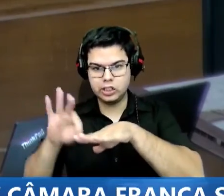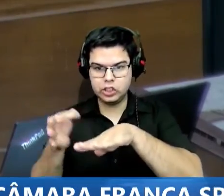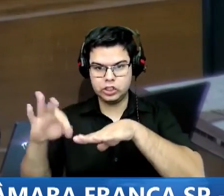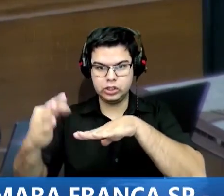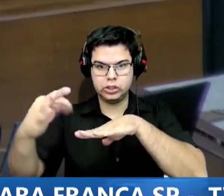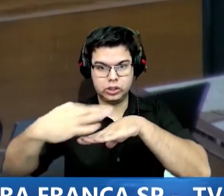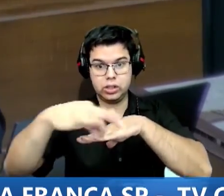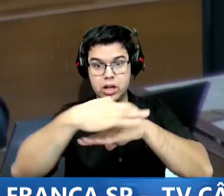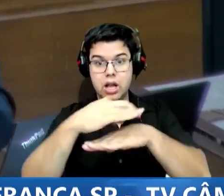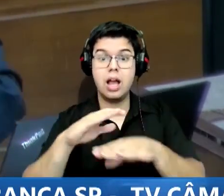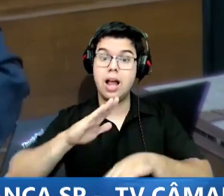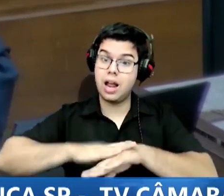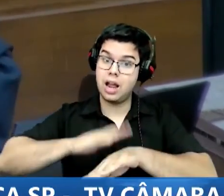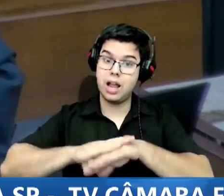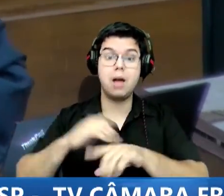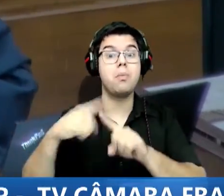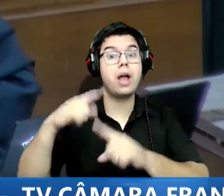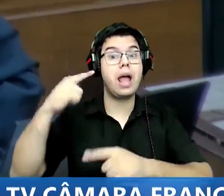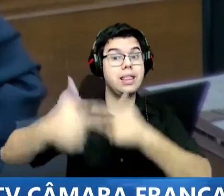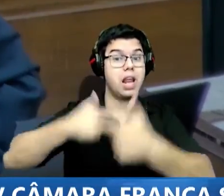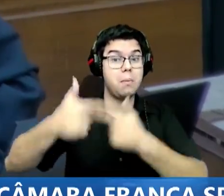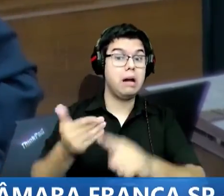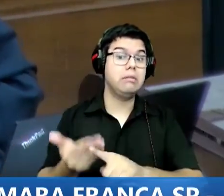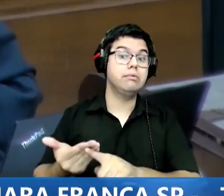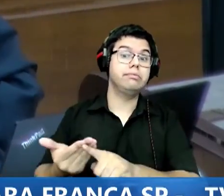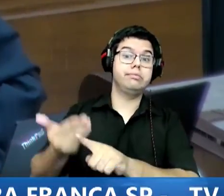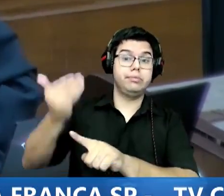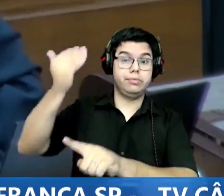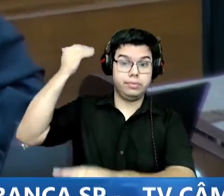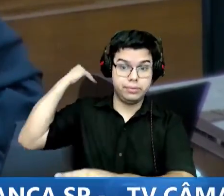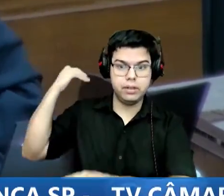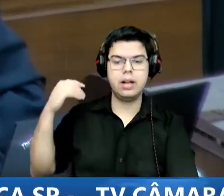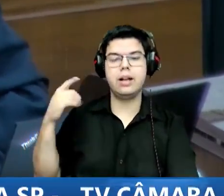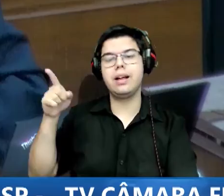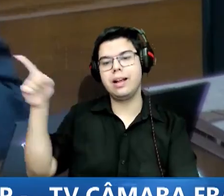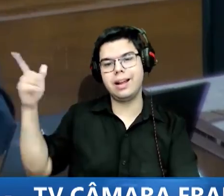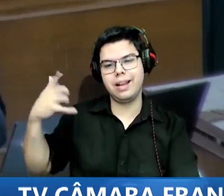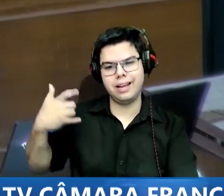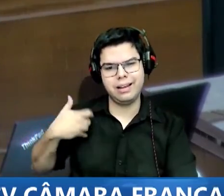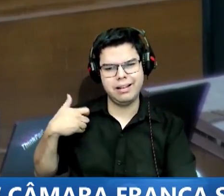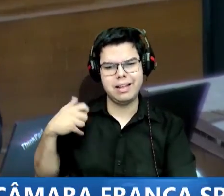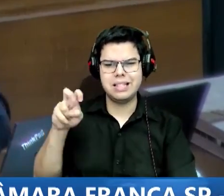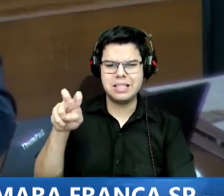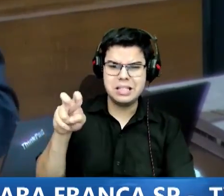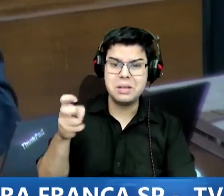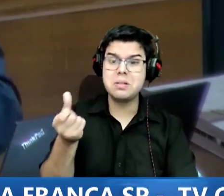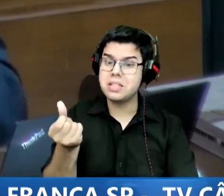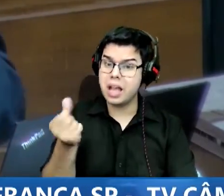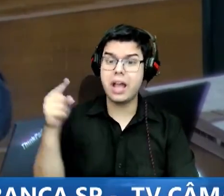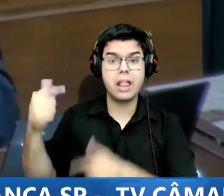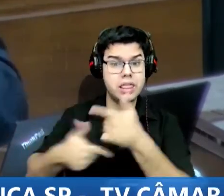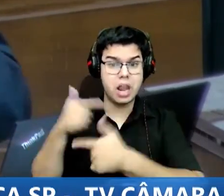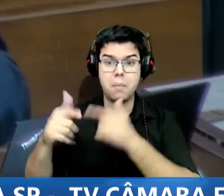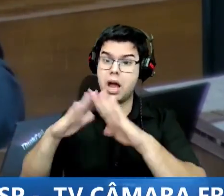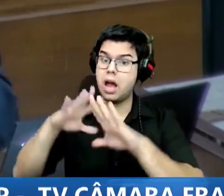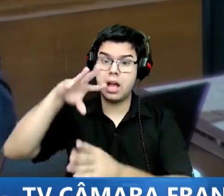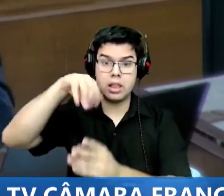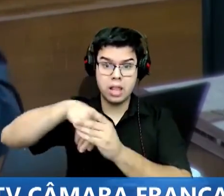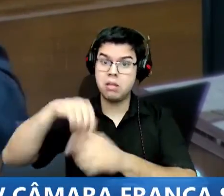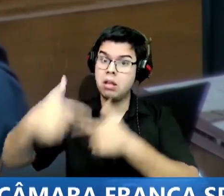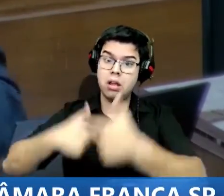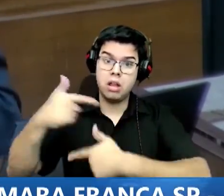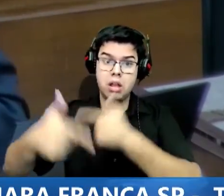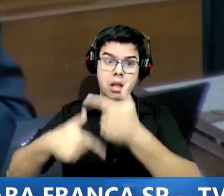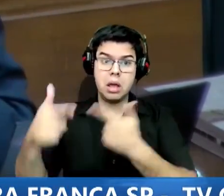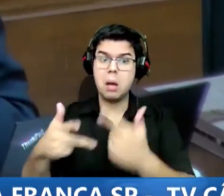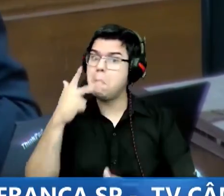feito lá atrás, que identificou muitas crianças de 5, 6 anos, trabalhando dentro de casa, e parecia que era coisa muito bacana,